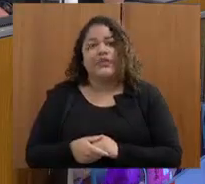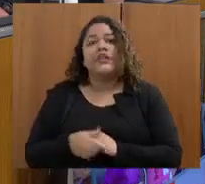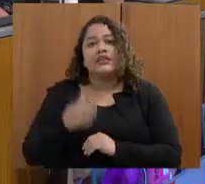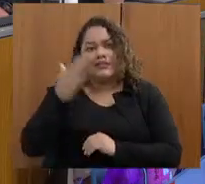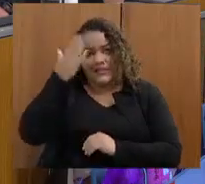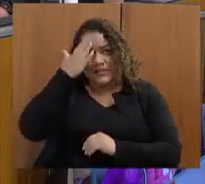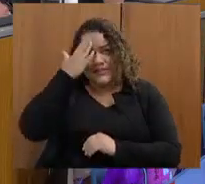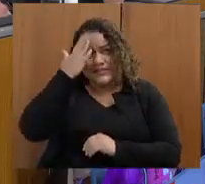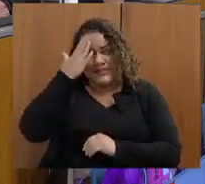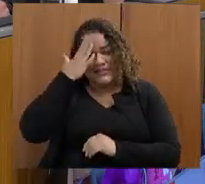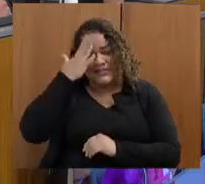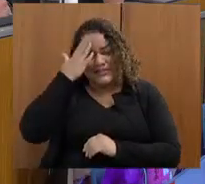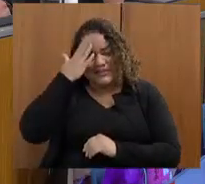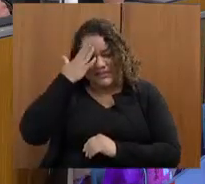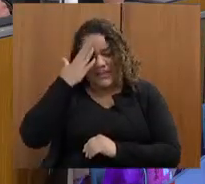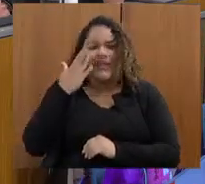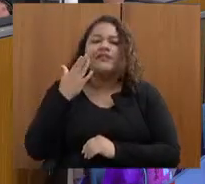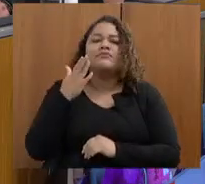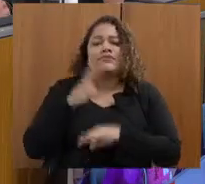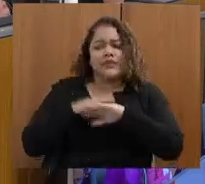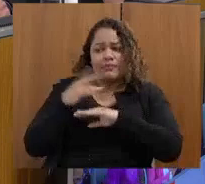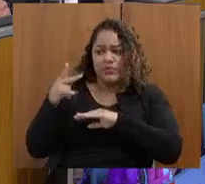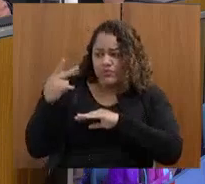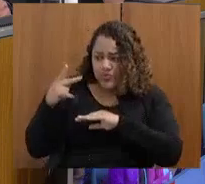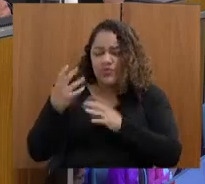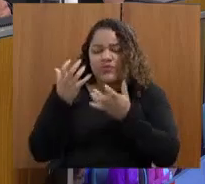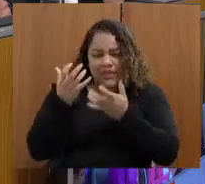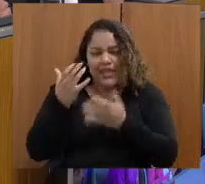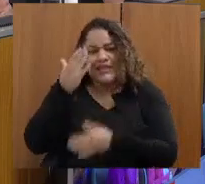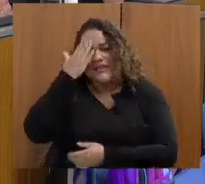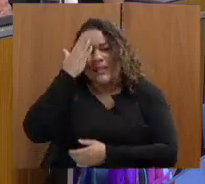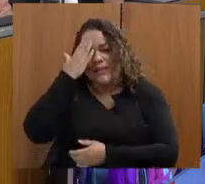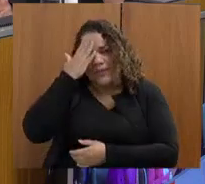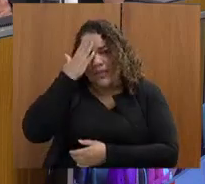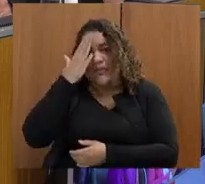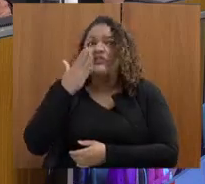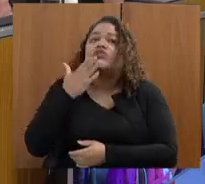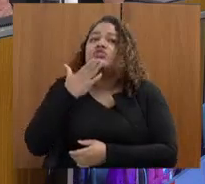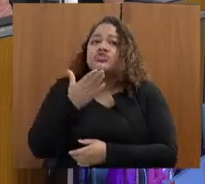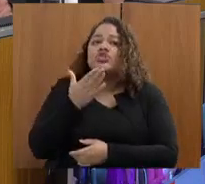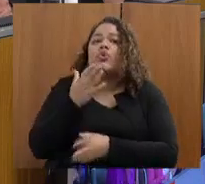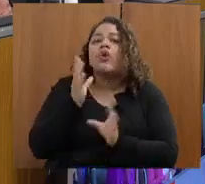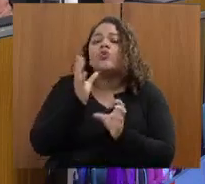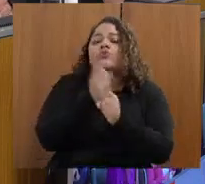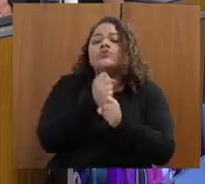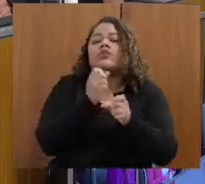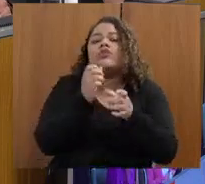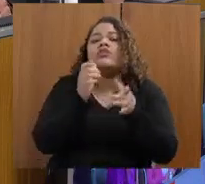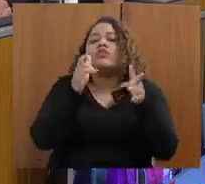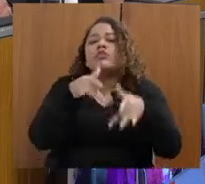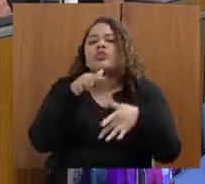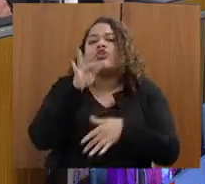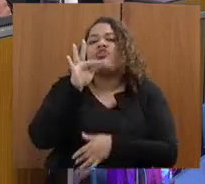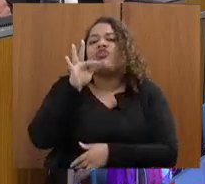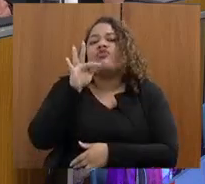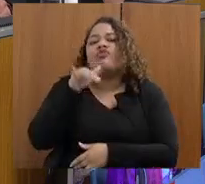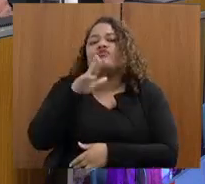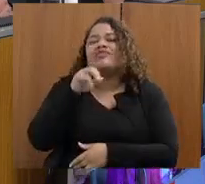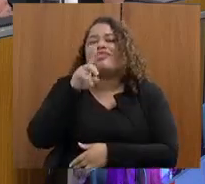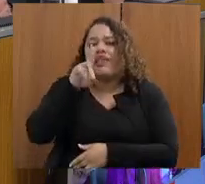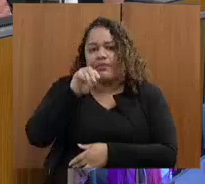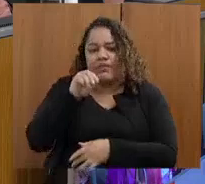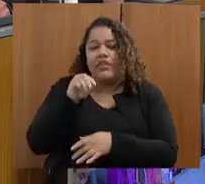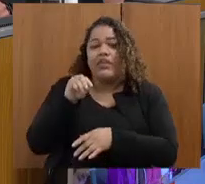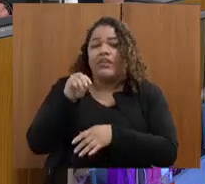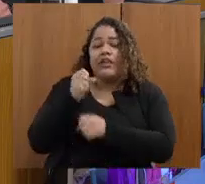também gostaria de saber com qual foi o saldo do fundeb quando terminou 2019 governo Zema terminou